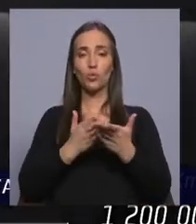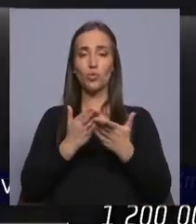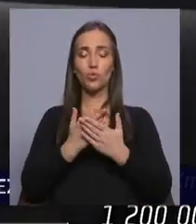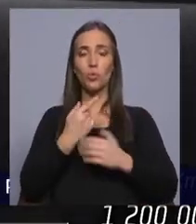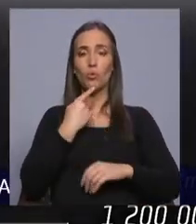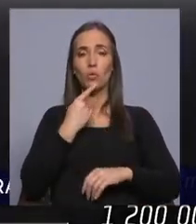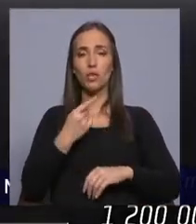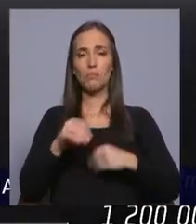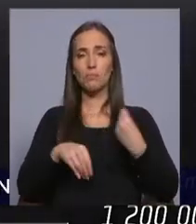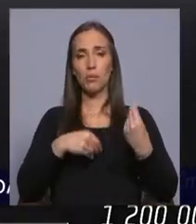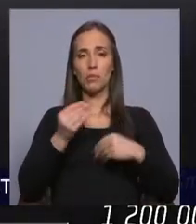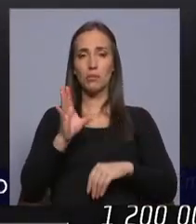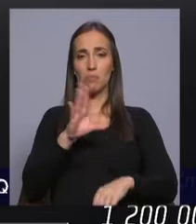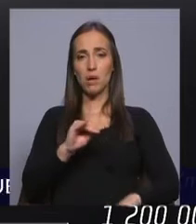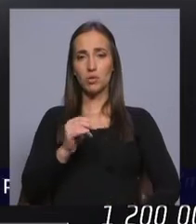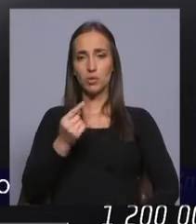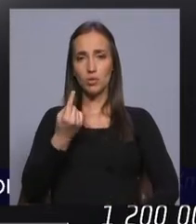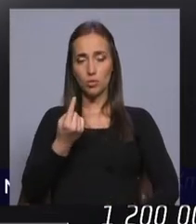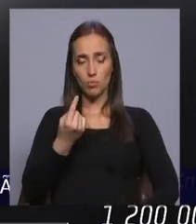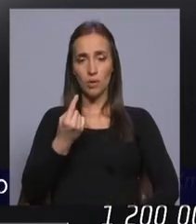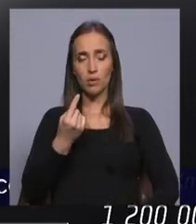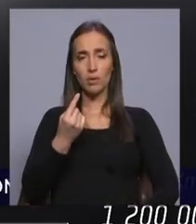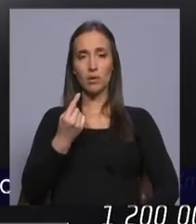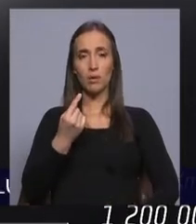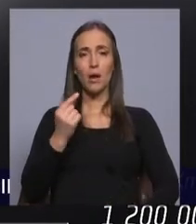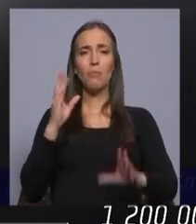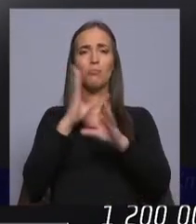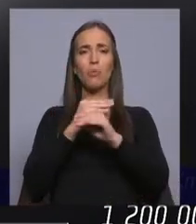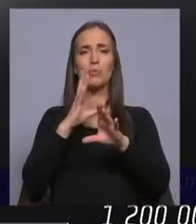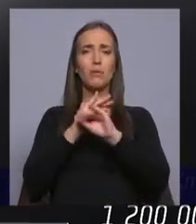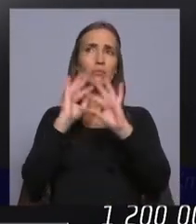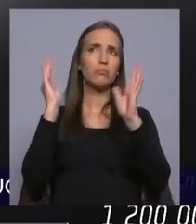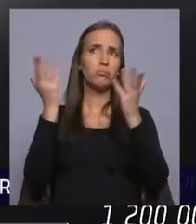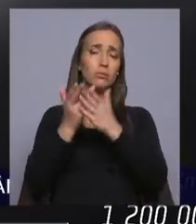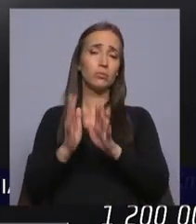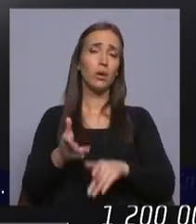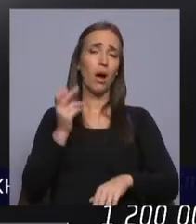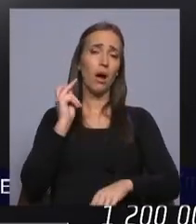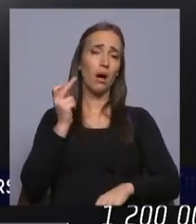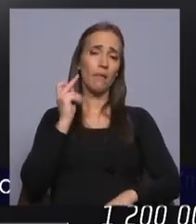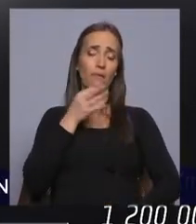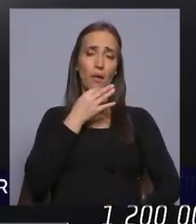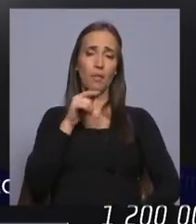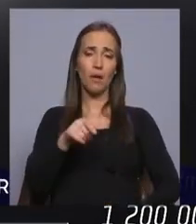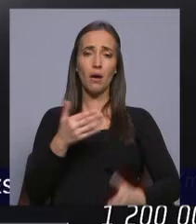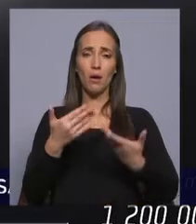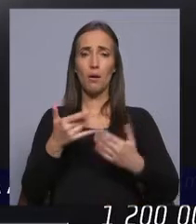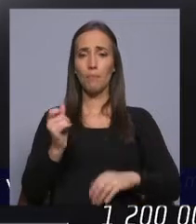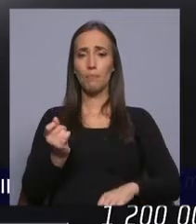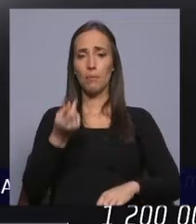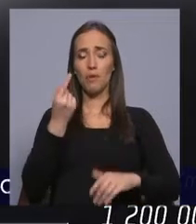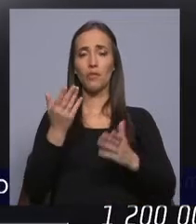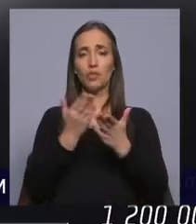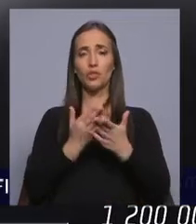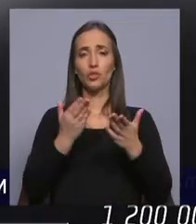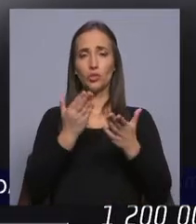nova preocupação para os astrónomos, e que é publicidade espacial. Já falamos disto há décadas, mas agora, pela primeira vez, diz este estudo feito